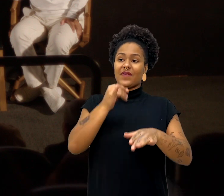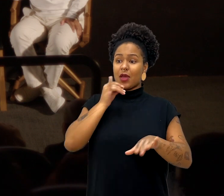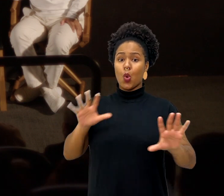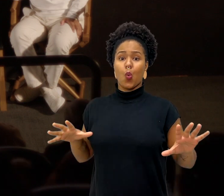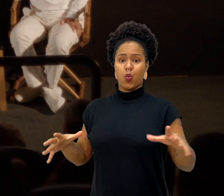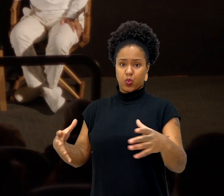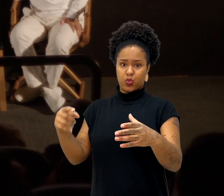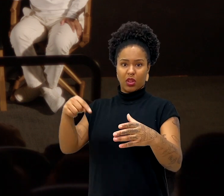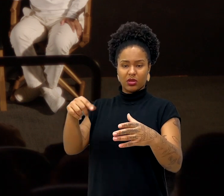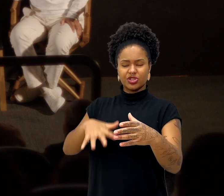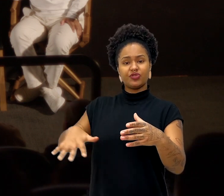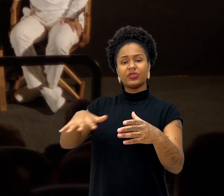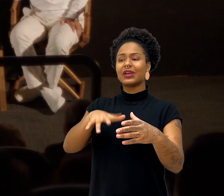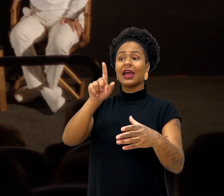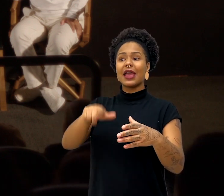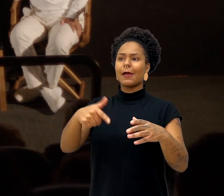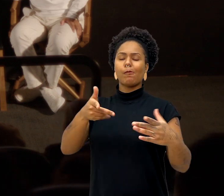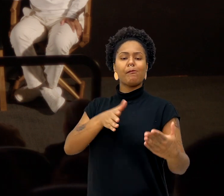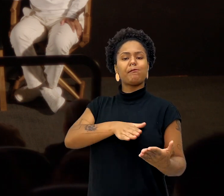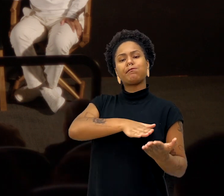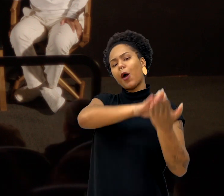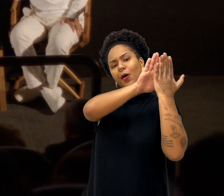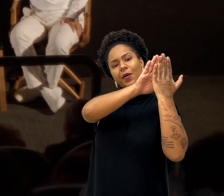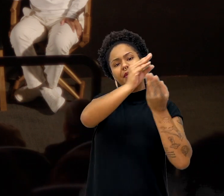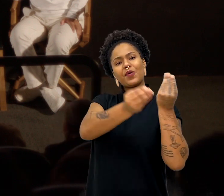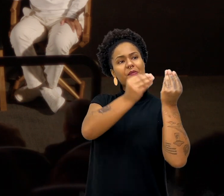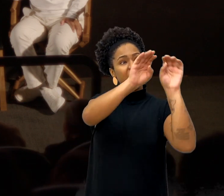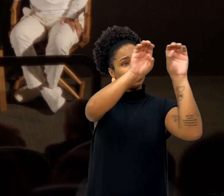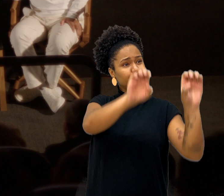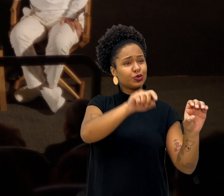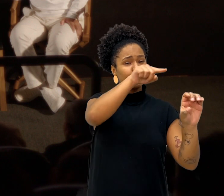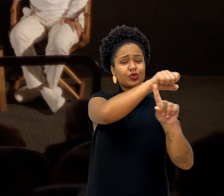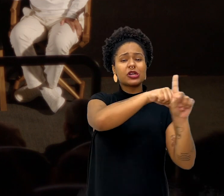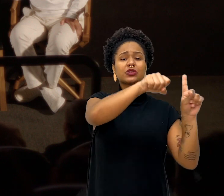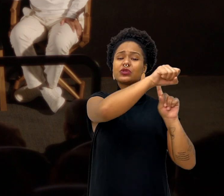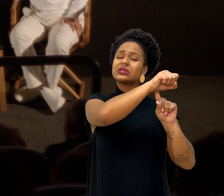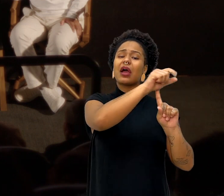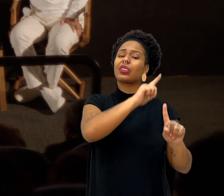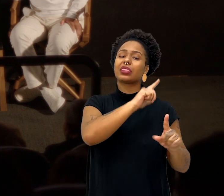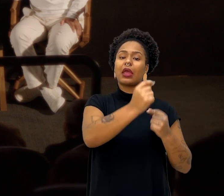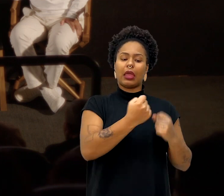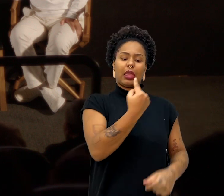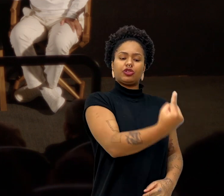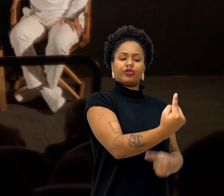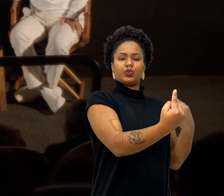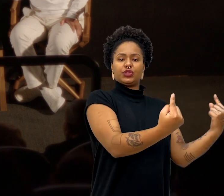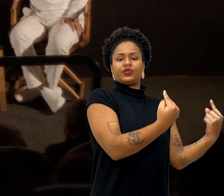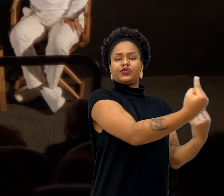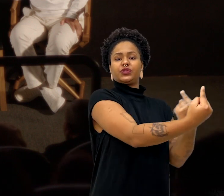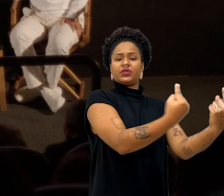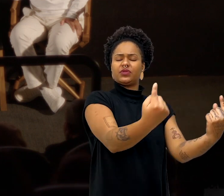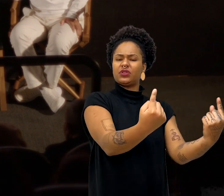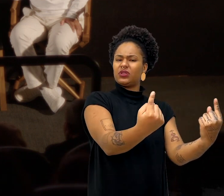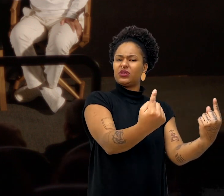lugar de coletividade ele é confrontado por uma estrutura social que fundamenta o individualismo.